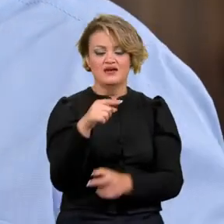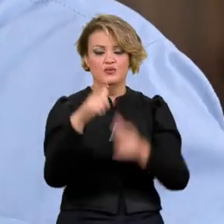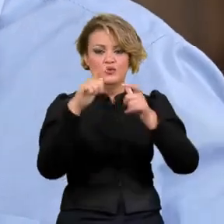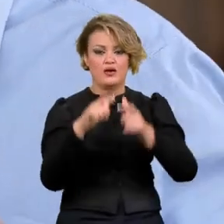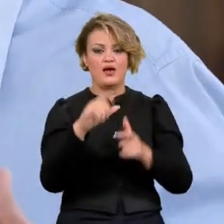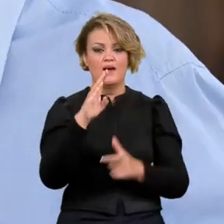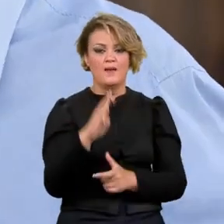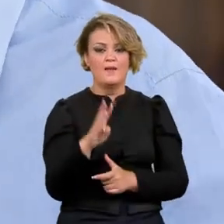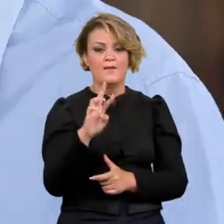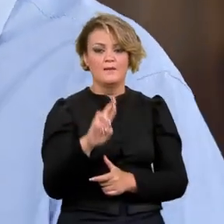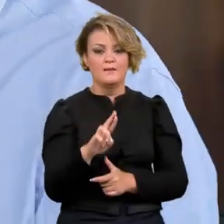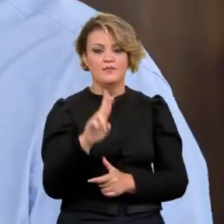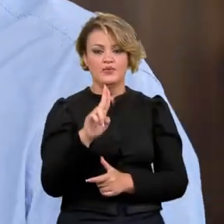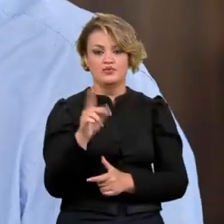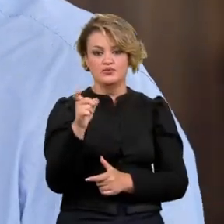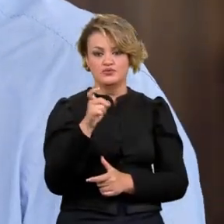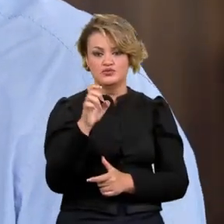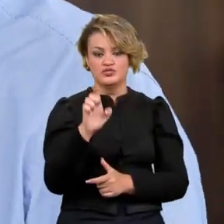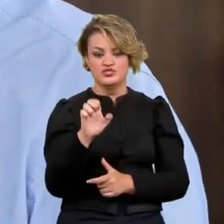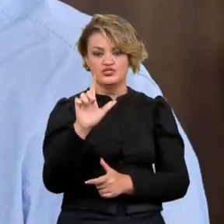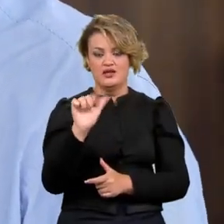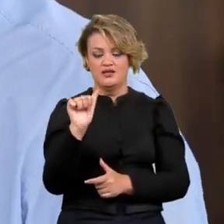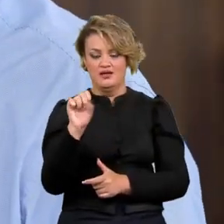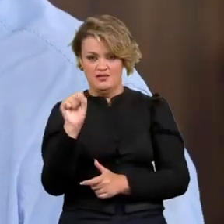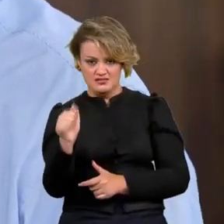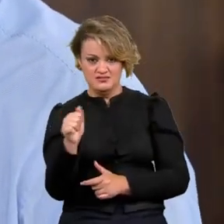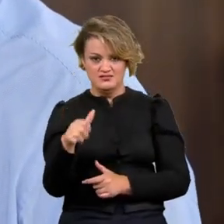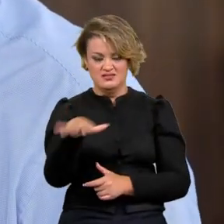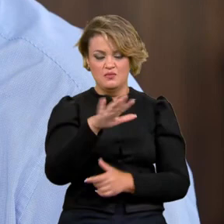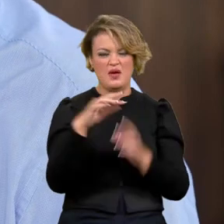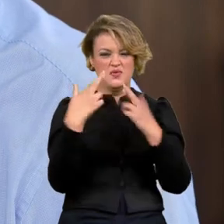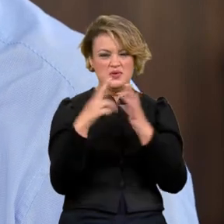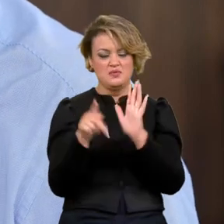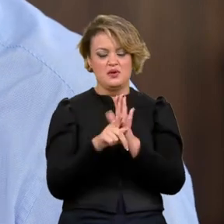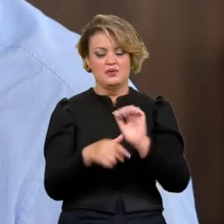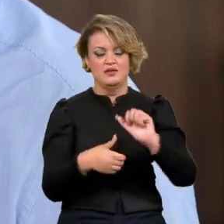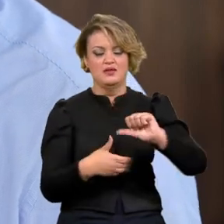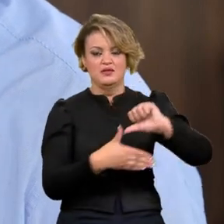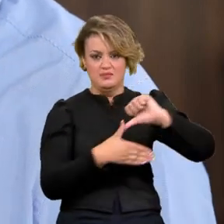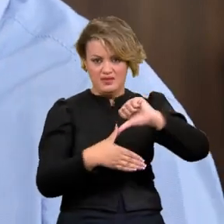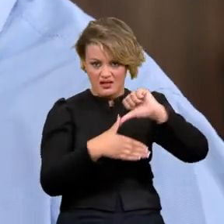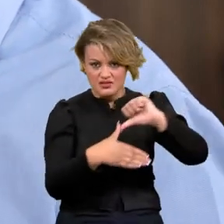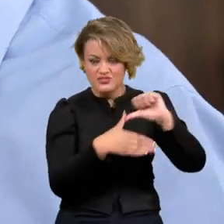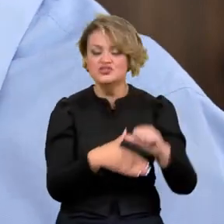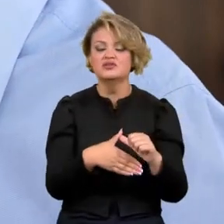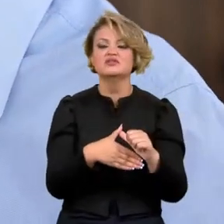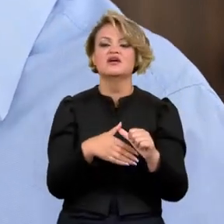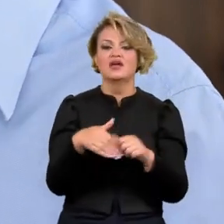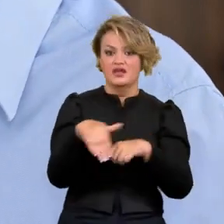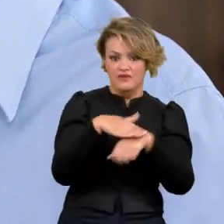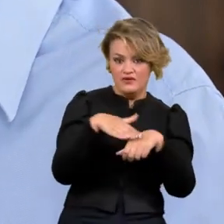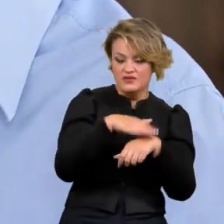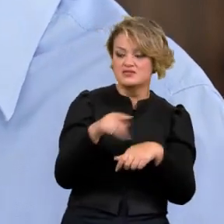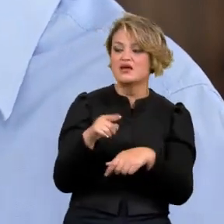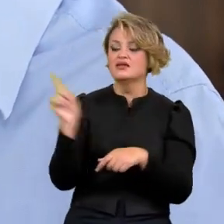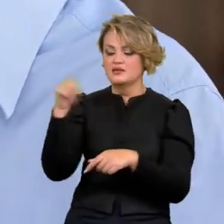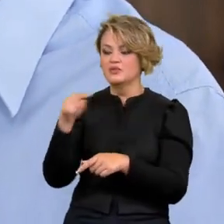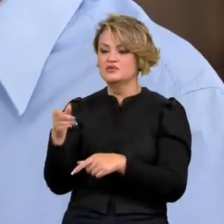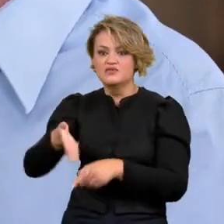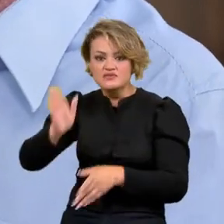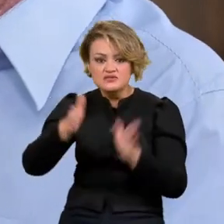europeia eu vou pedir para o Alckmin para mim poder fazer mais uma viagem aqui dentro do Brasil essas viagens aqui no Brasil que ele